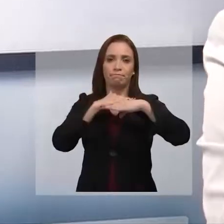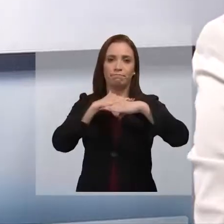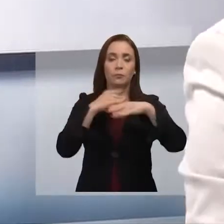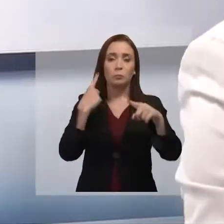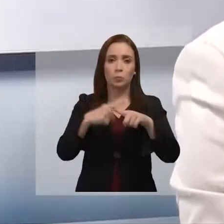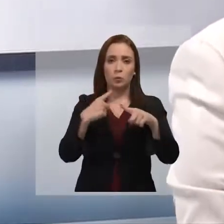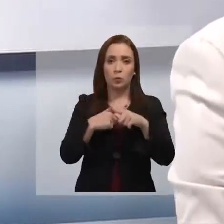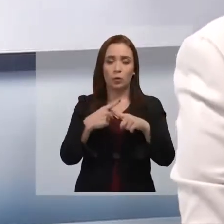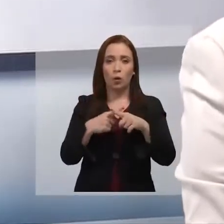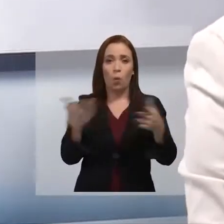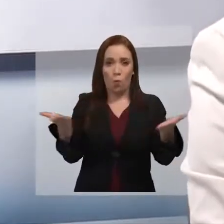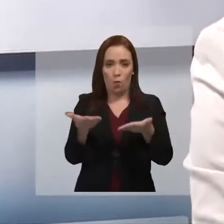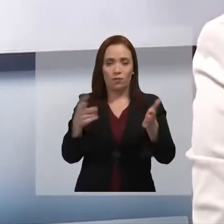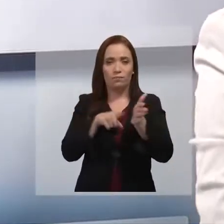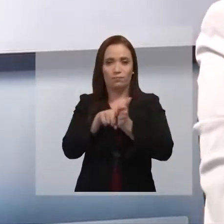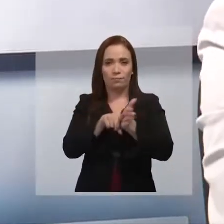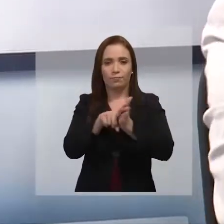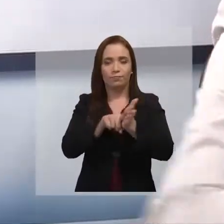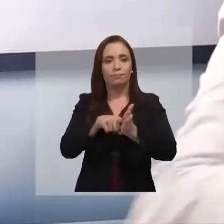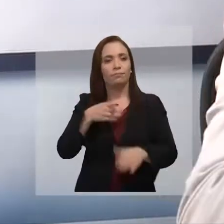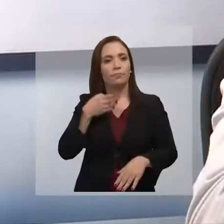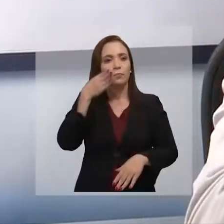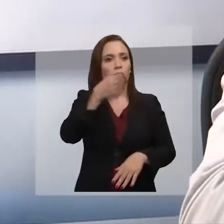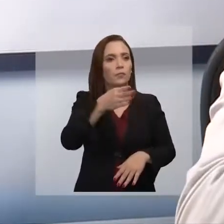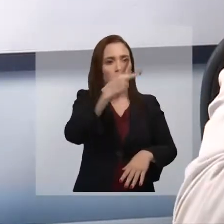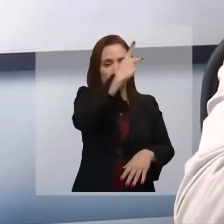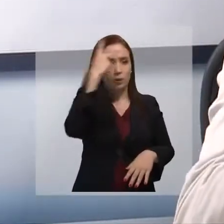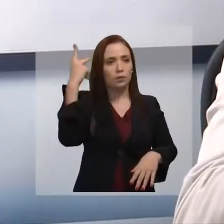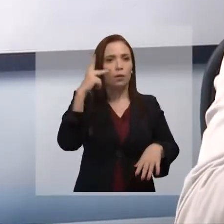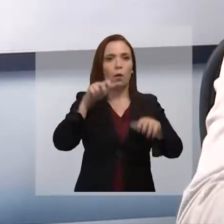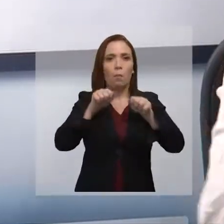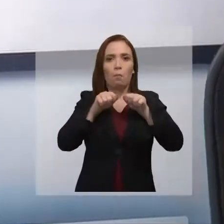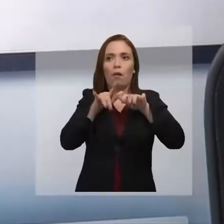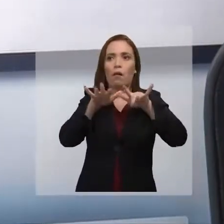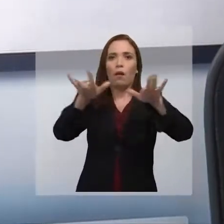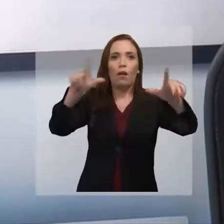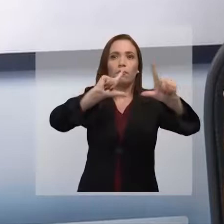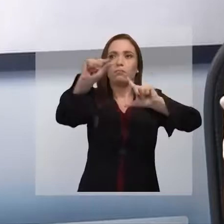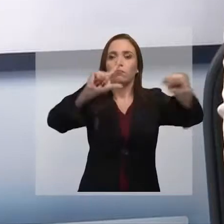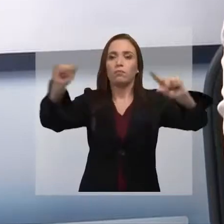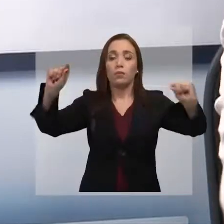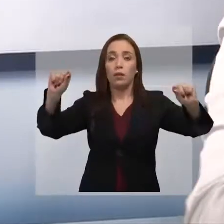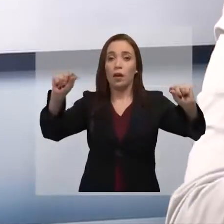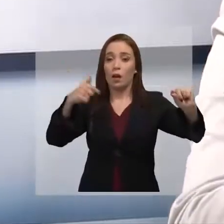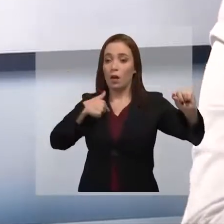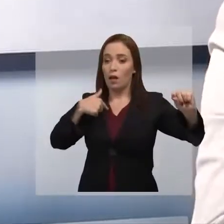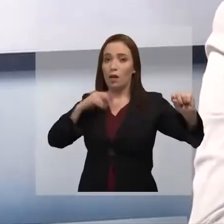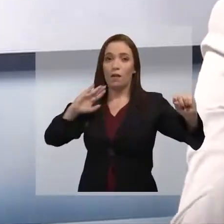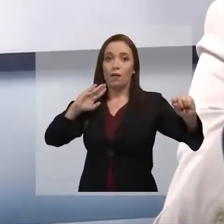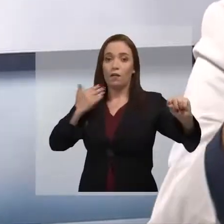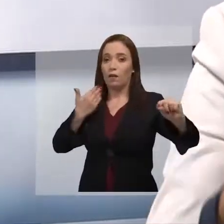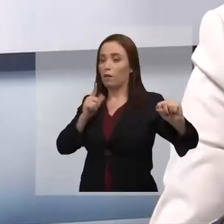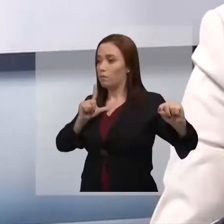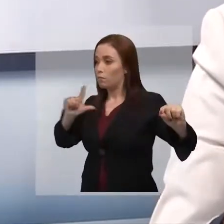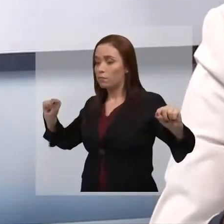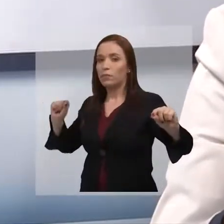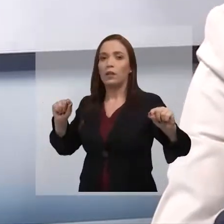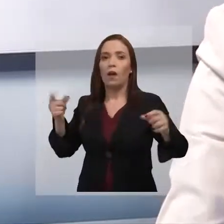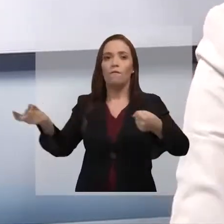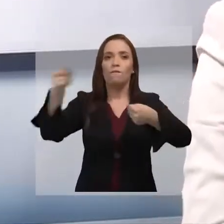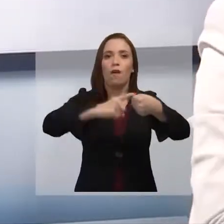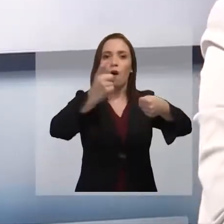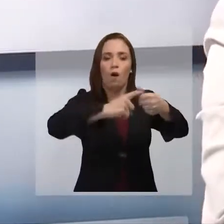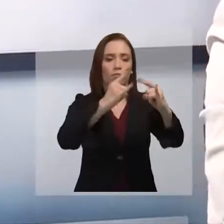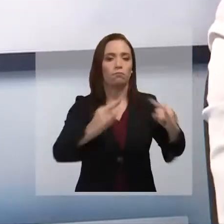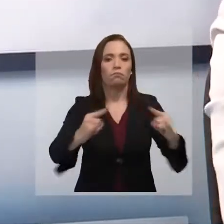hoje chegava lá a fiscalização, todo mundo corria, quando a fiscalização saía, todo mundo voltava. Na hora que você padroniza, você dá dignidade ao